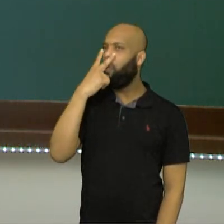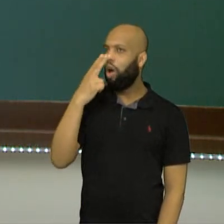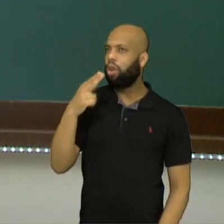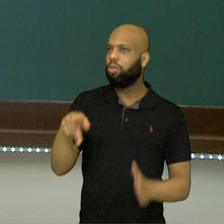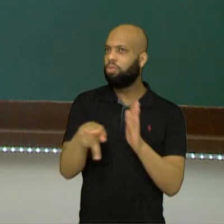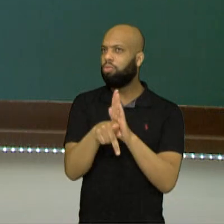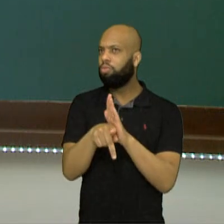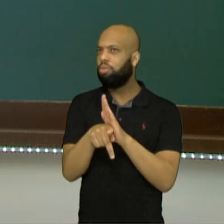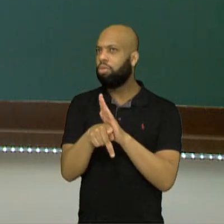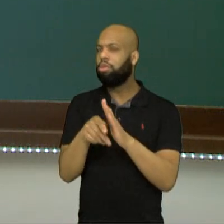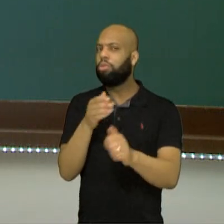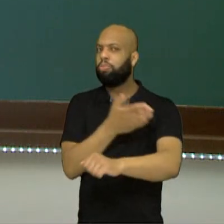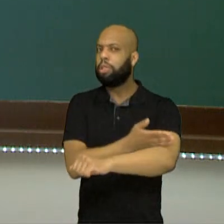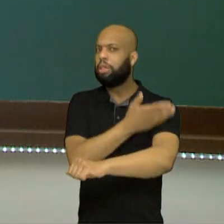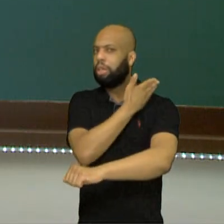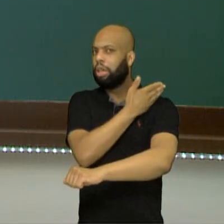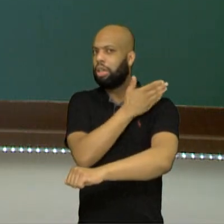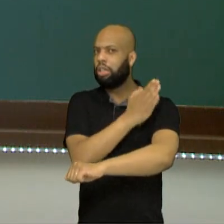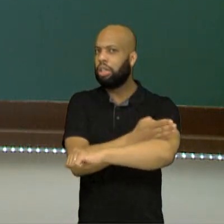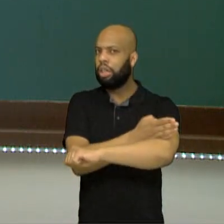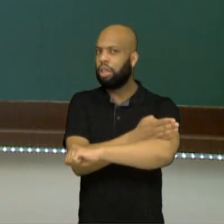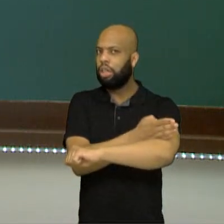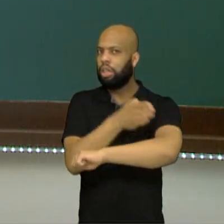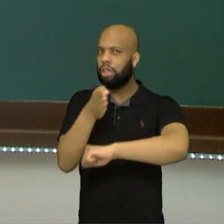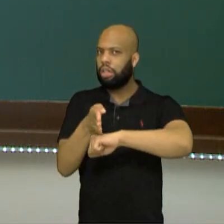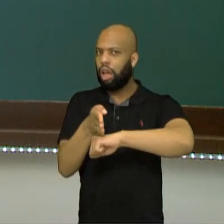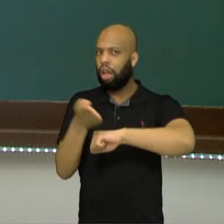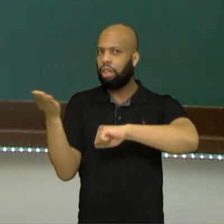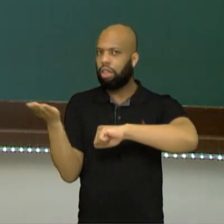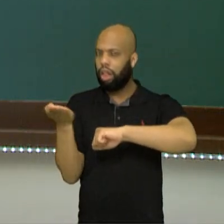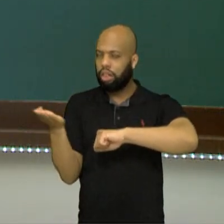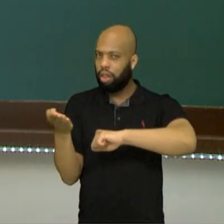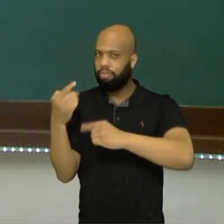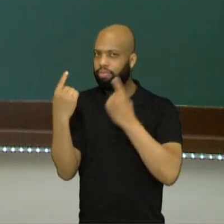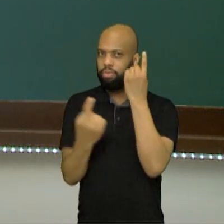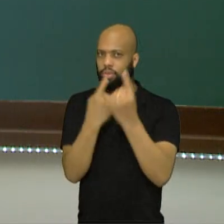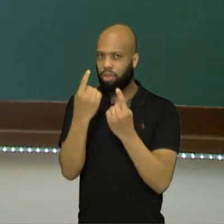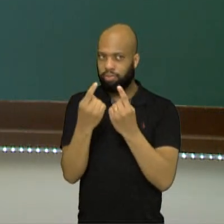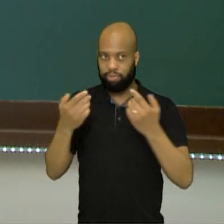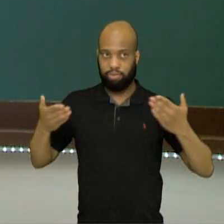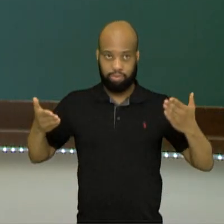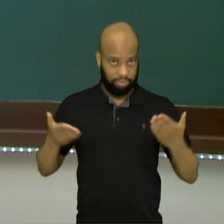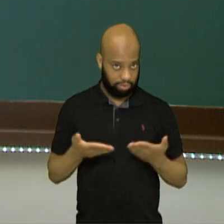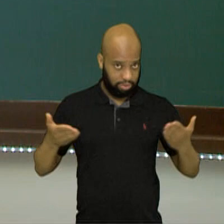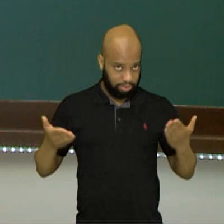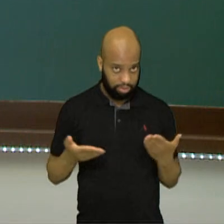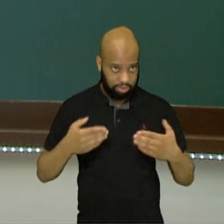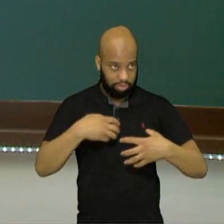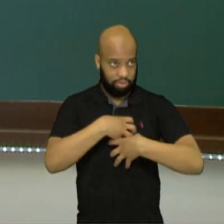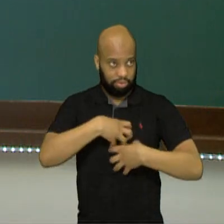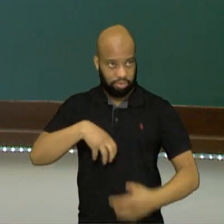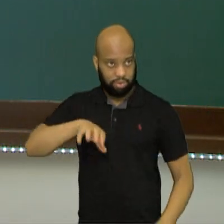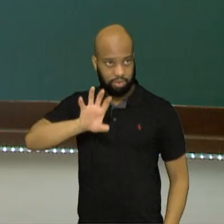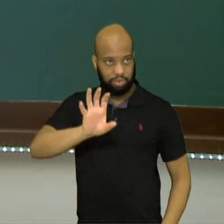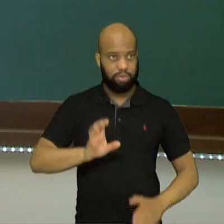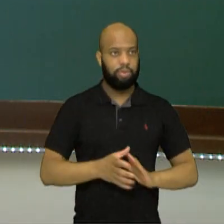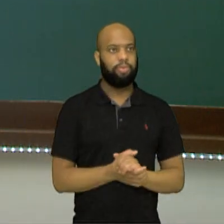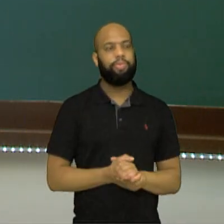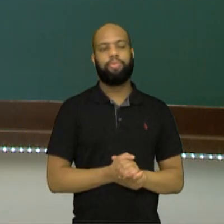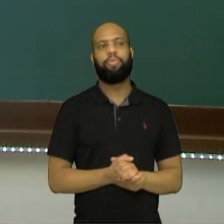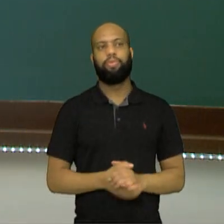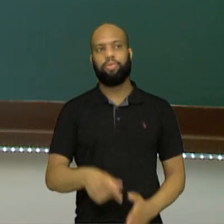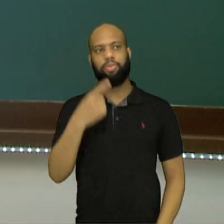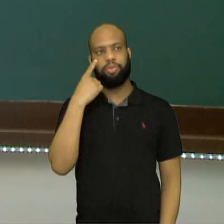da Idade Média, ou da Moderna, ou da Contemporânea. Será que faz parte da nossa era atual? Então vamos